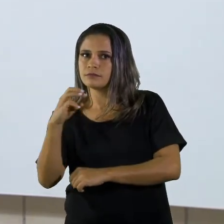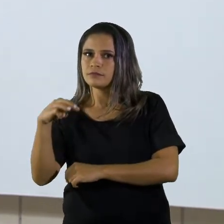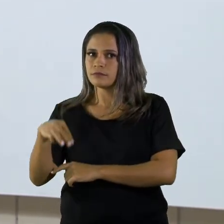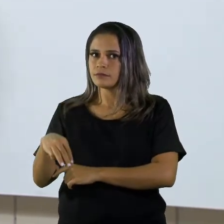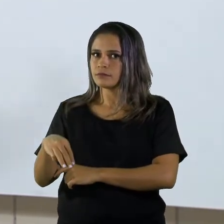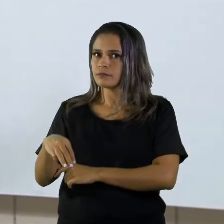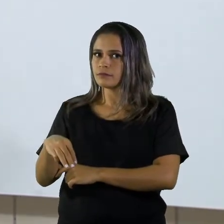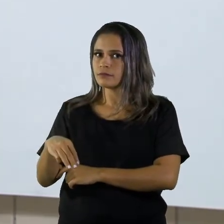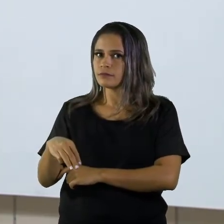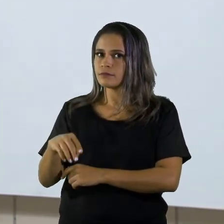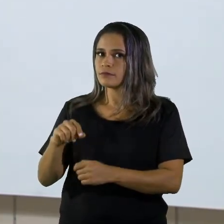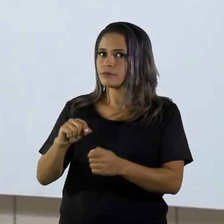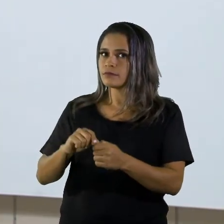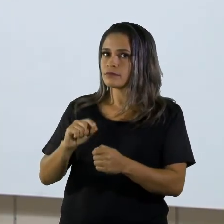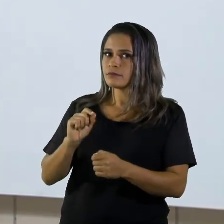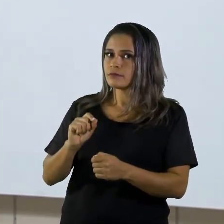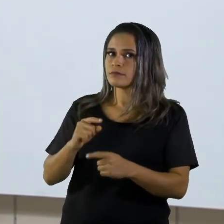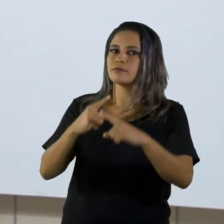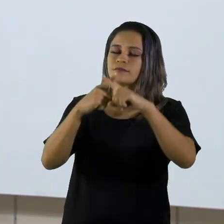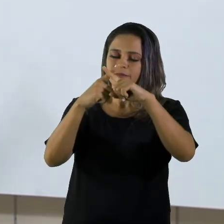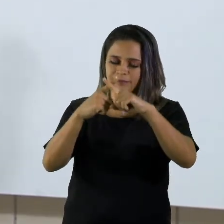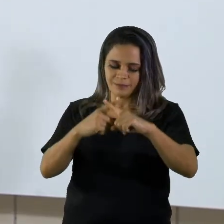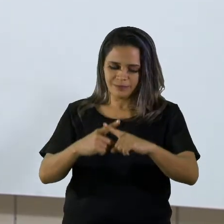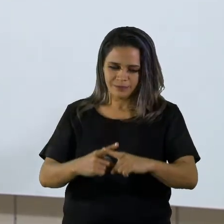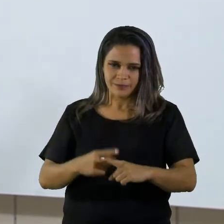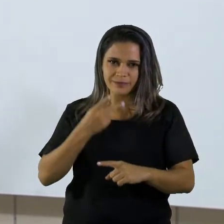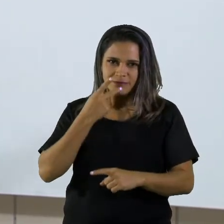quê? Quem falou multiplicar acertou.